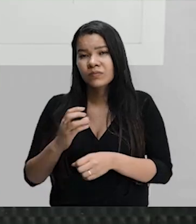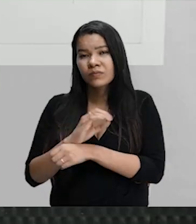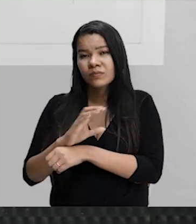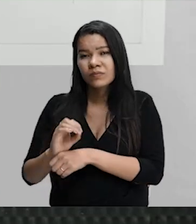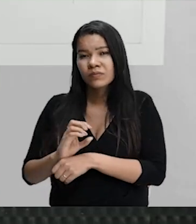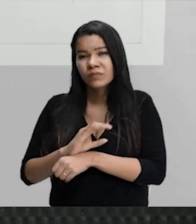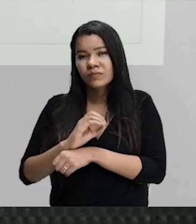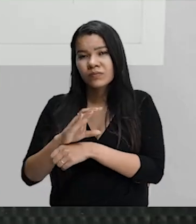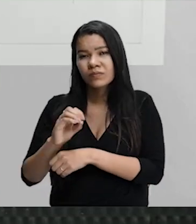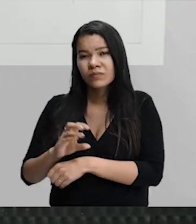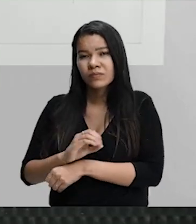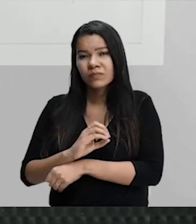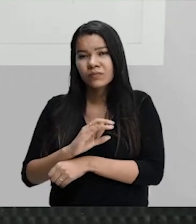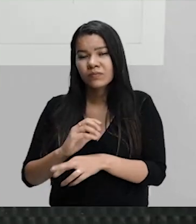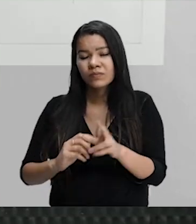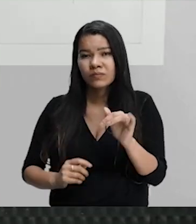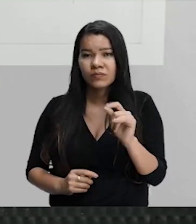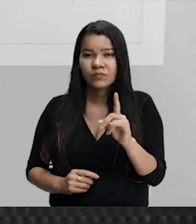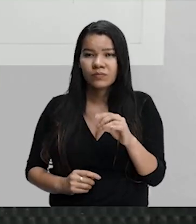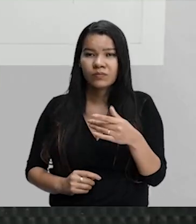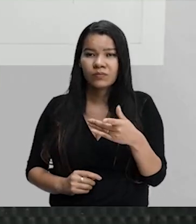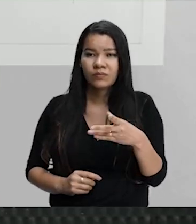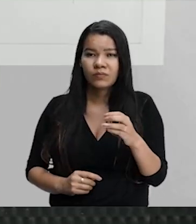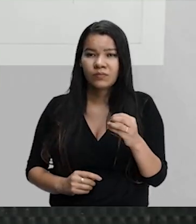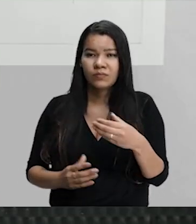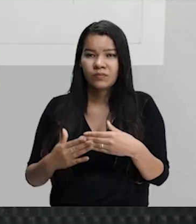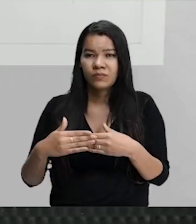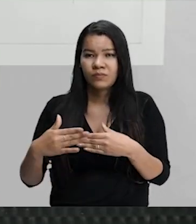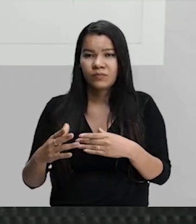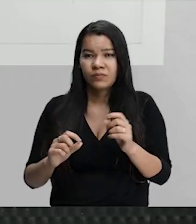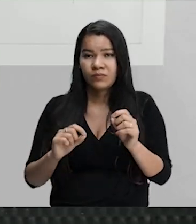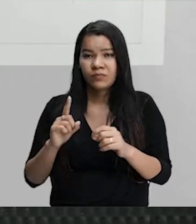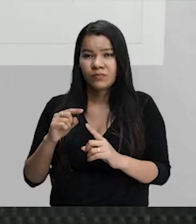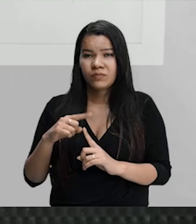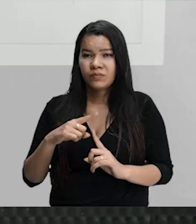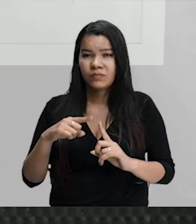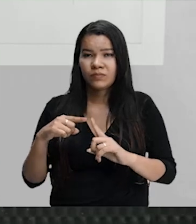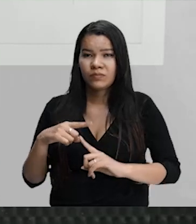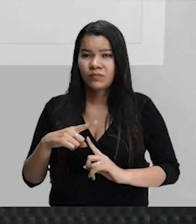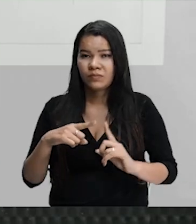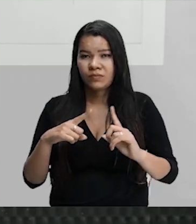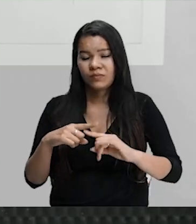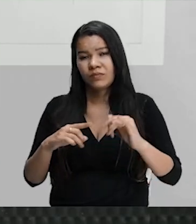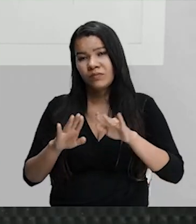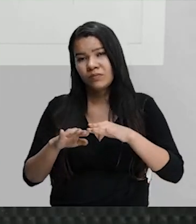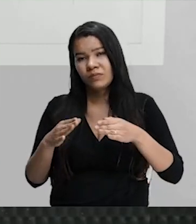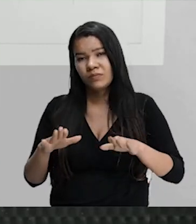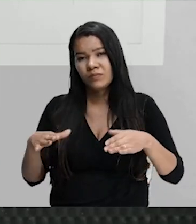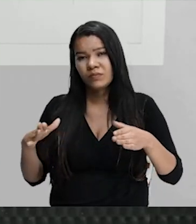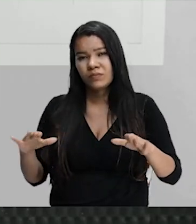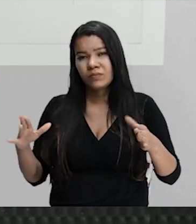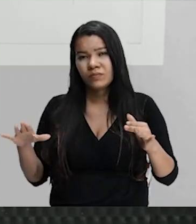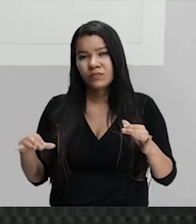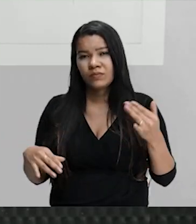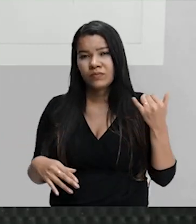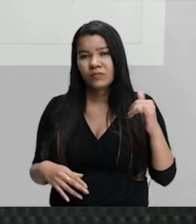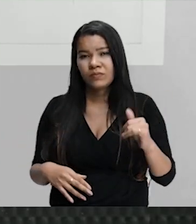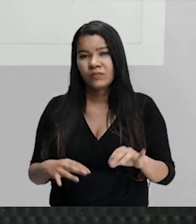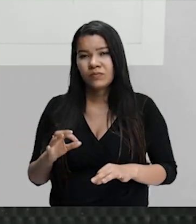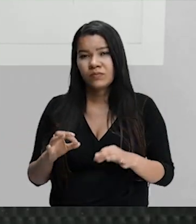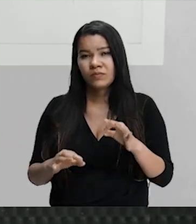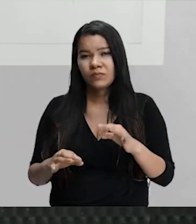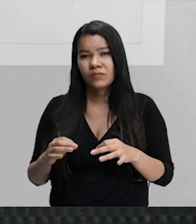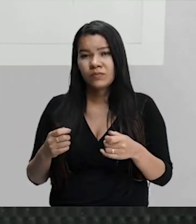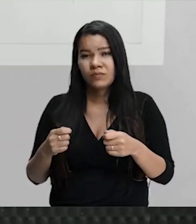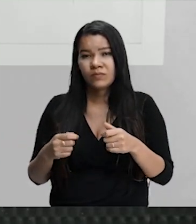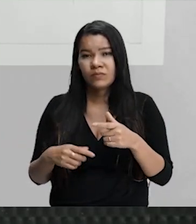radiação, né, através desses raios gama, né, que é um tipo de onda eletromagnética, tá certo? Justamente para poder